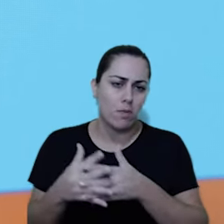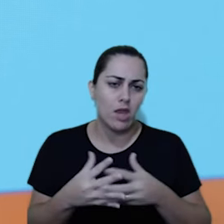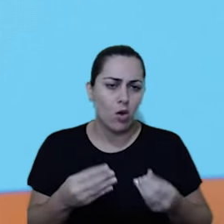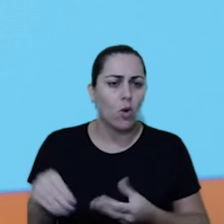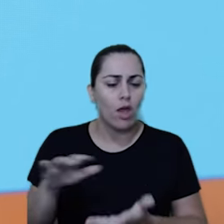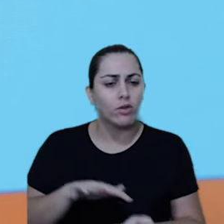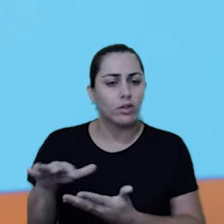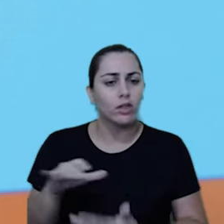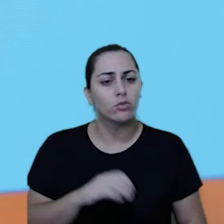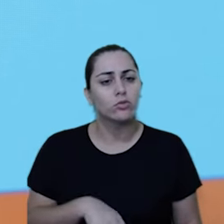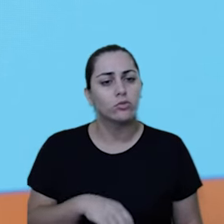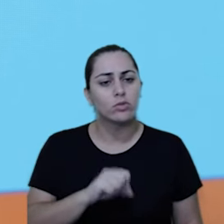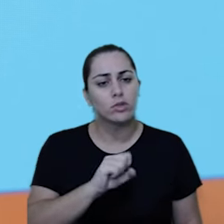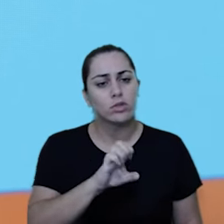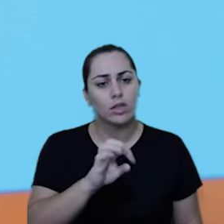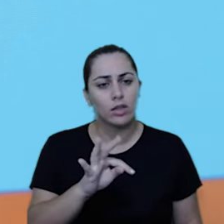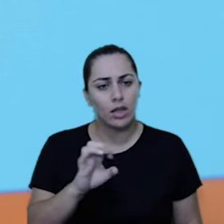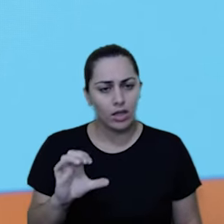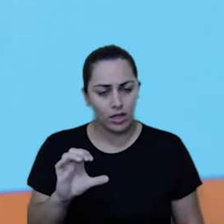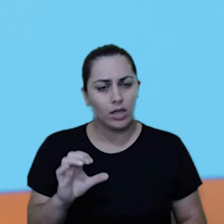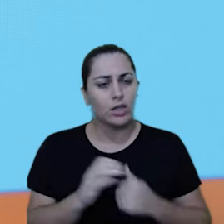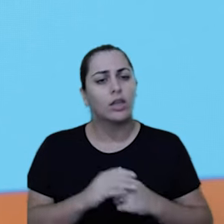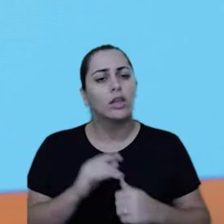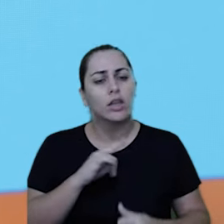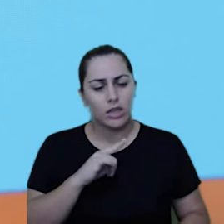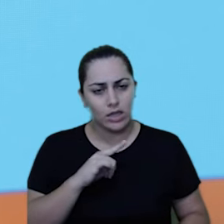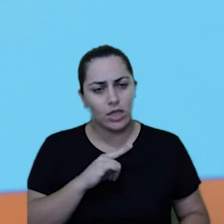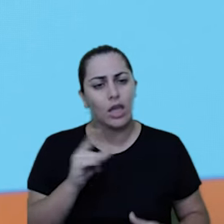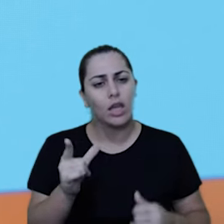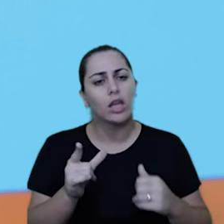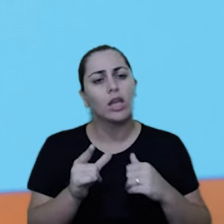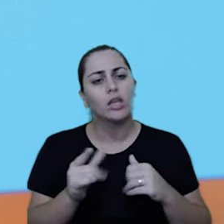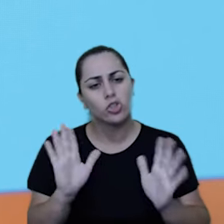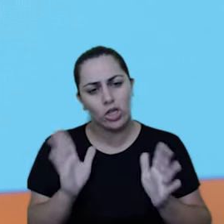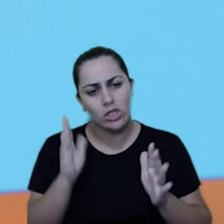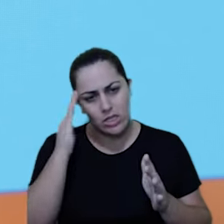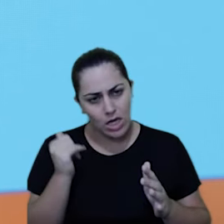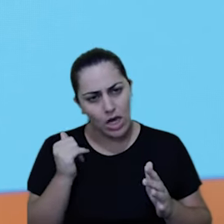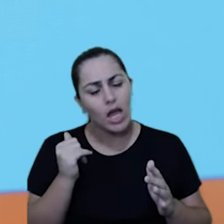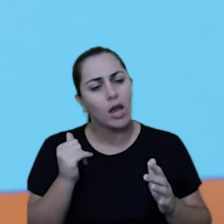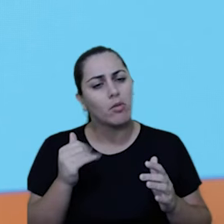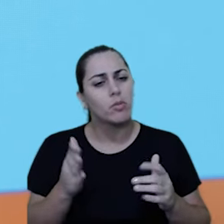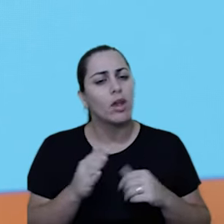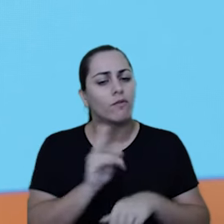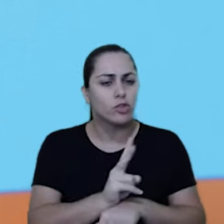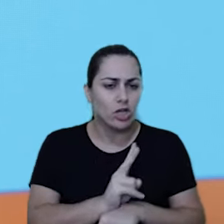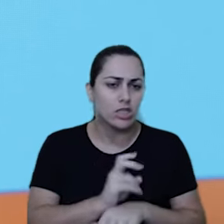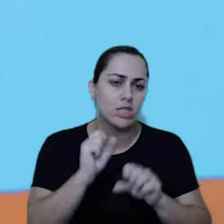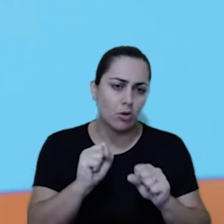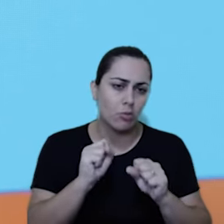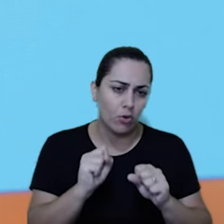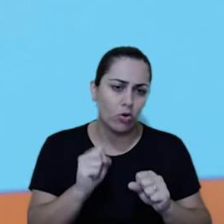uhum o CTE que é o conhecimento de transporte vai ter essa nota fiscal vinculada E aí a a fazenda a fiscalização pode